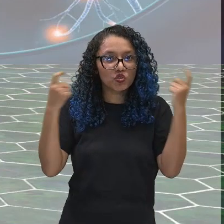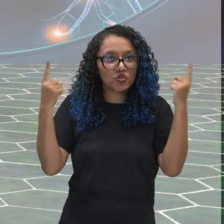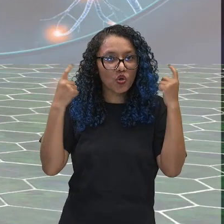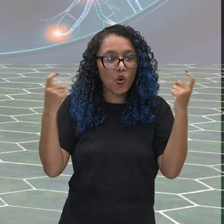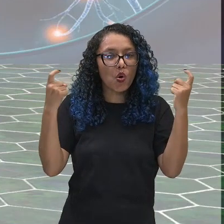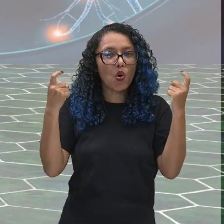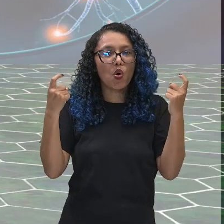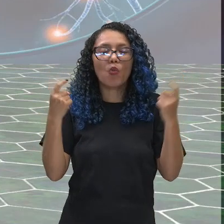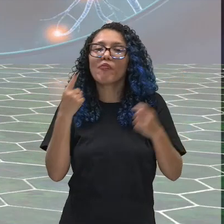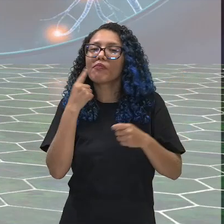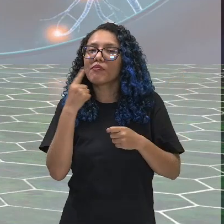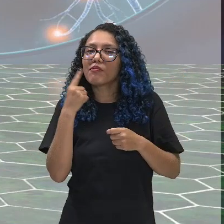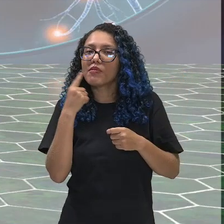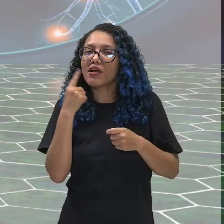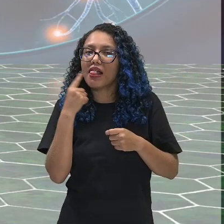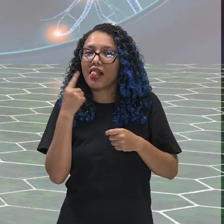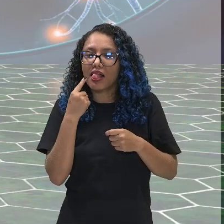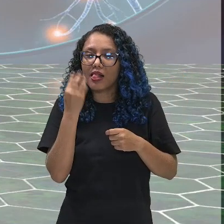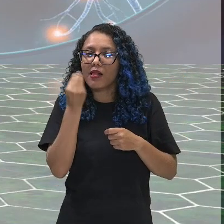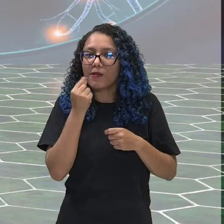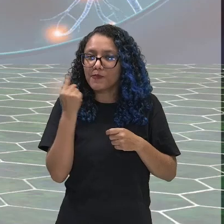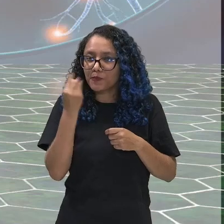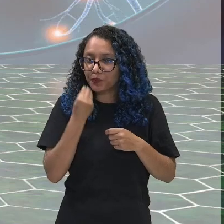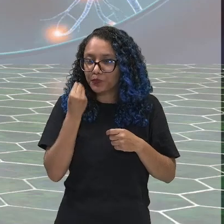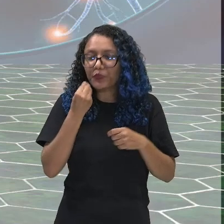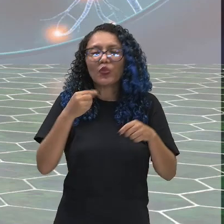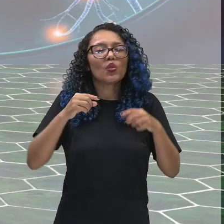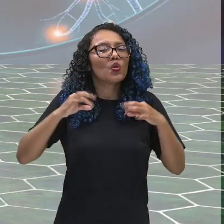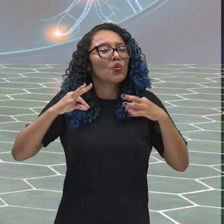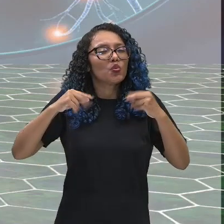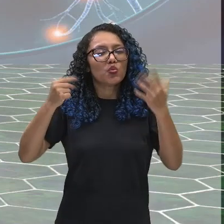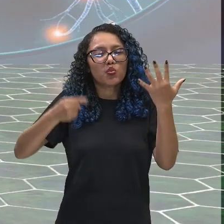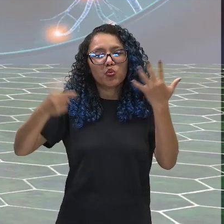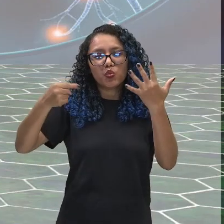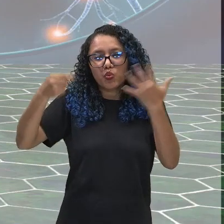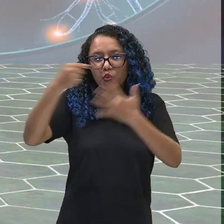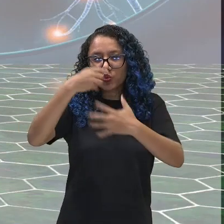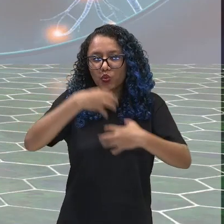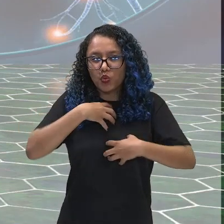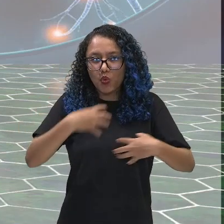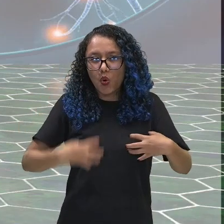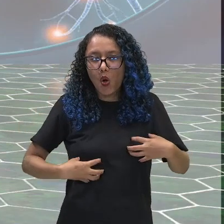paladar, né? Enfim, todos os nossos órgãos